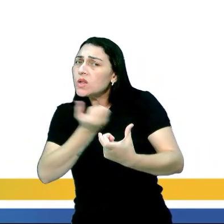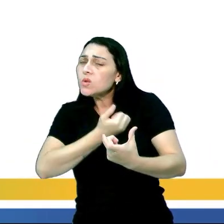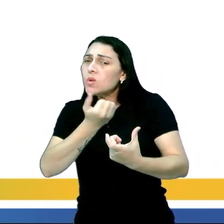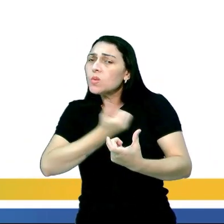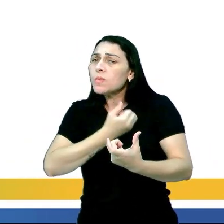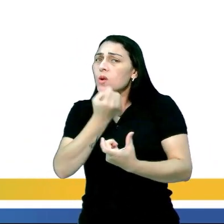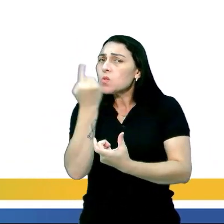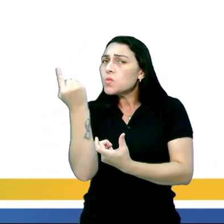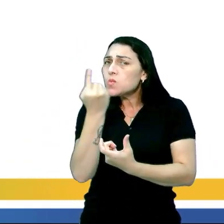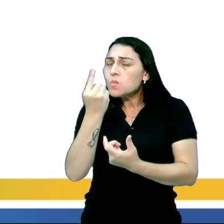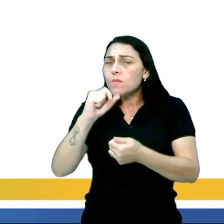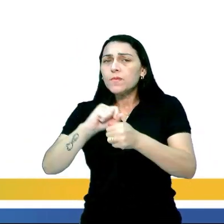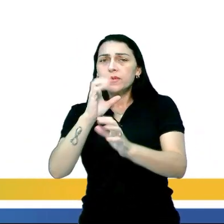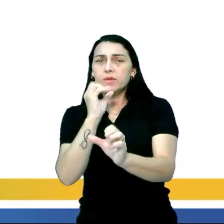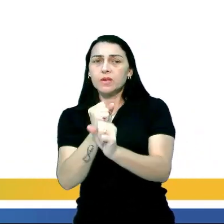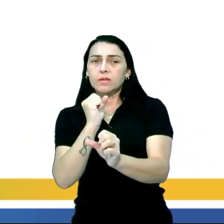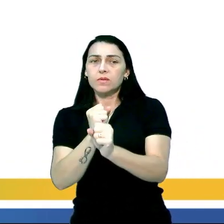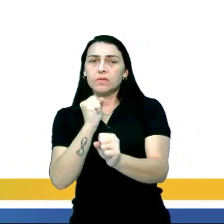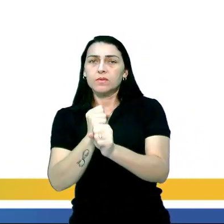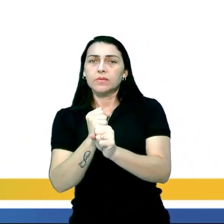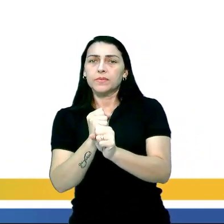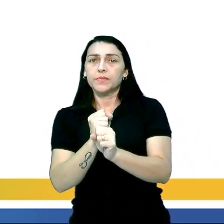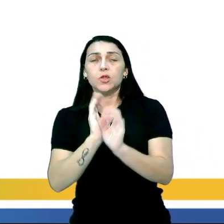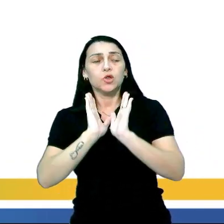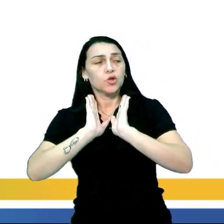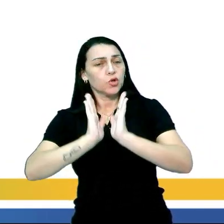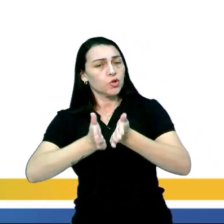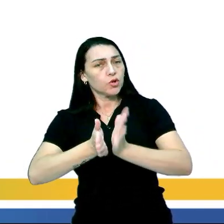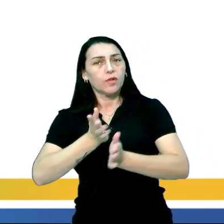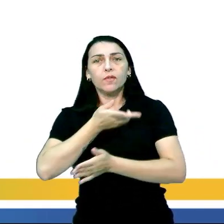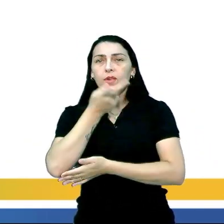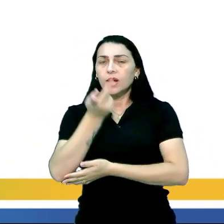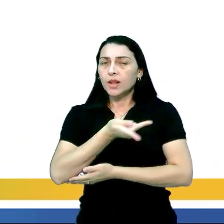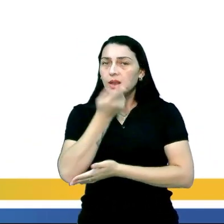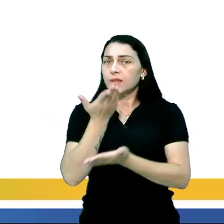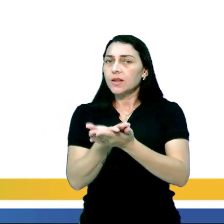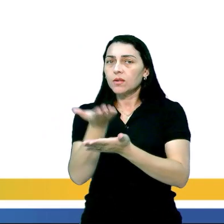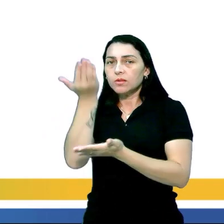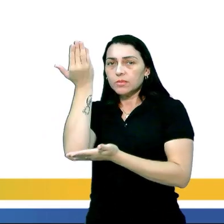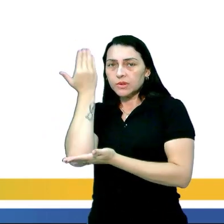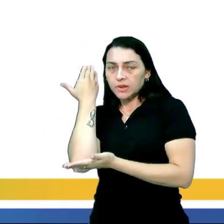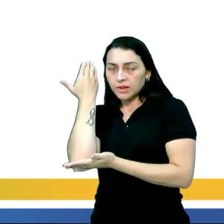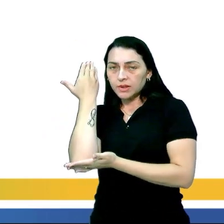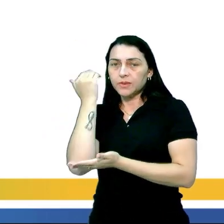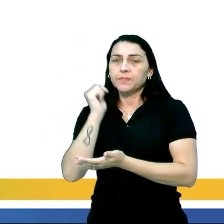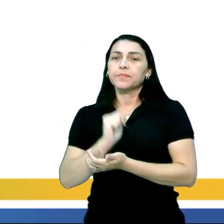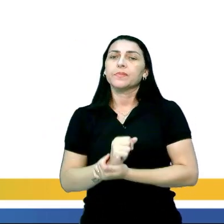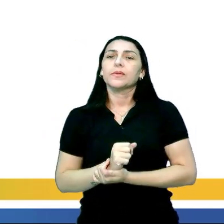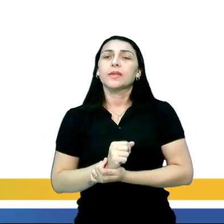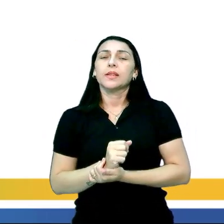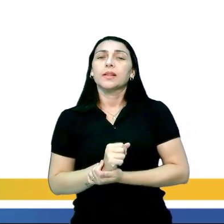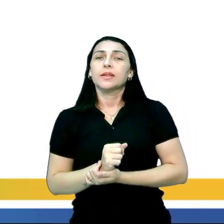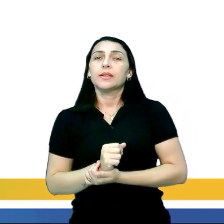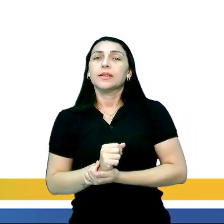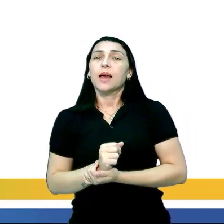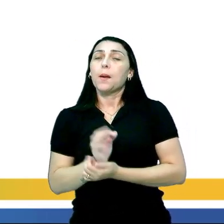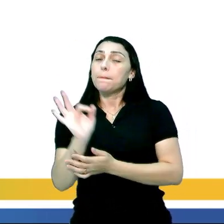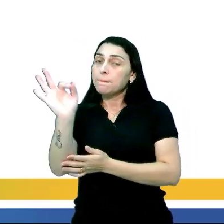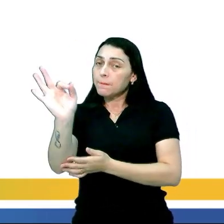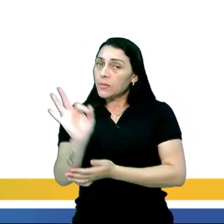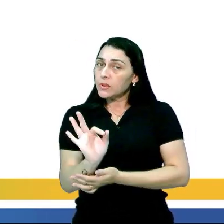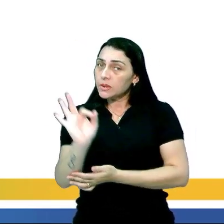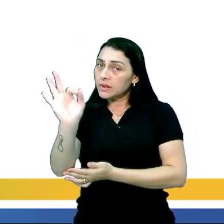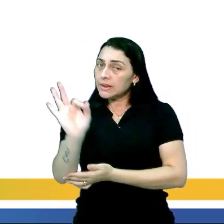1 para fazer esse cálculo? Já falamos sobre isso em aulas anteriores, que, no caso da